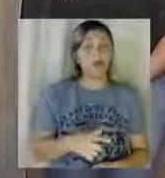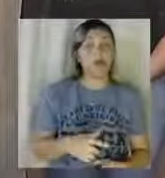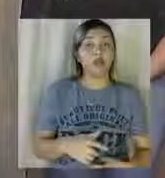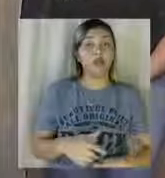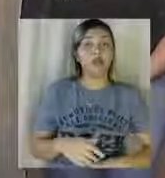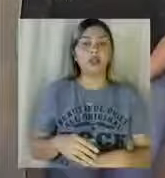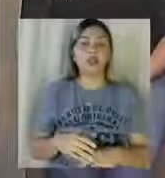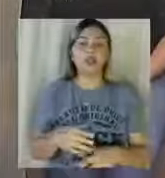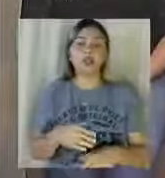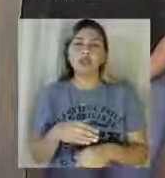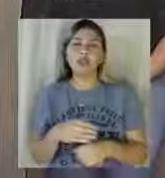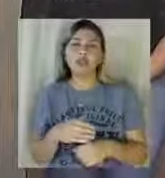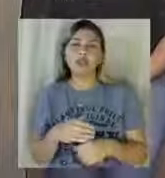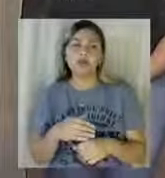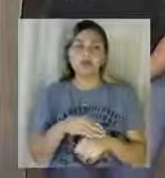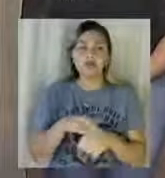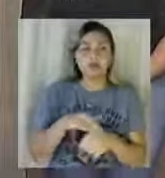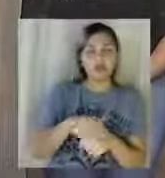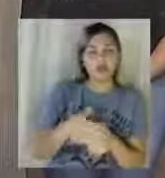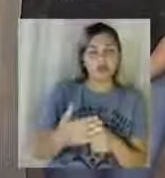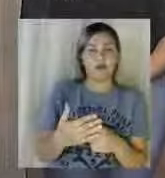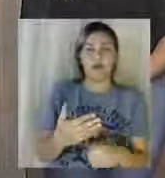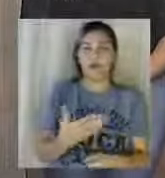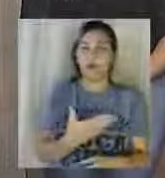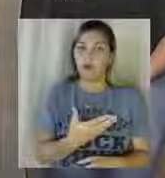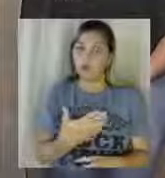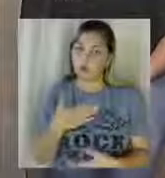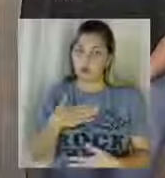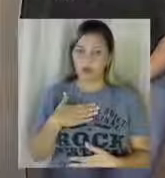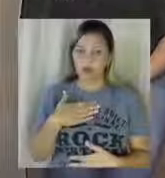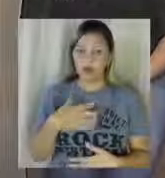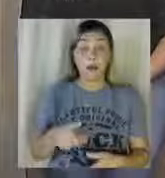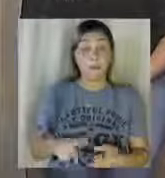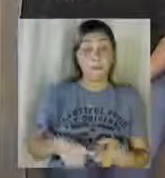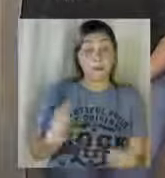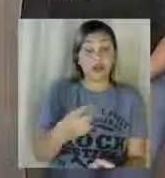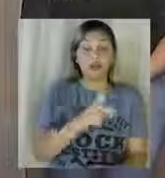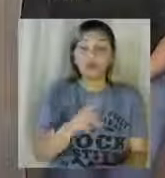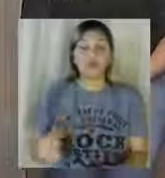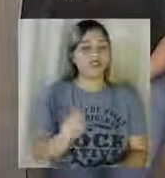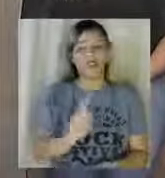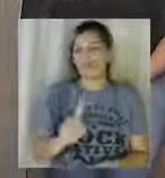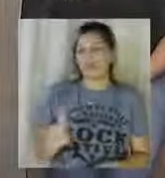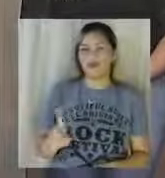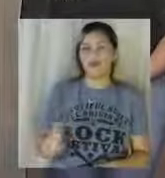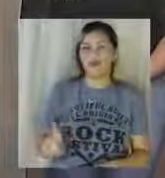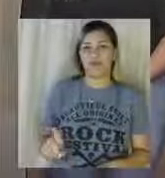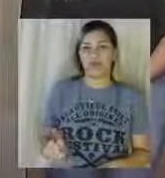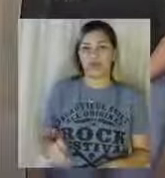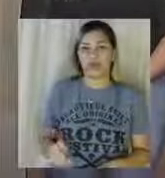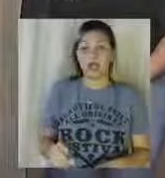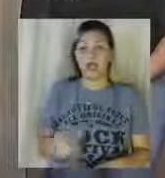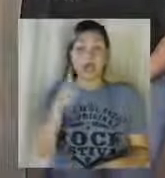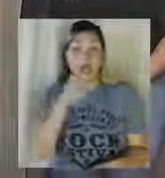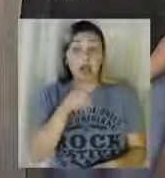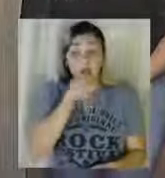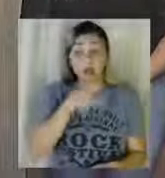e aprendia poucas coisas, mas professores de fato não. Minha mãe ficava preocupada. Paloma, como é que você vai